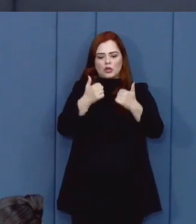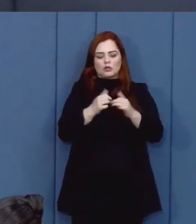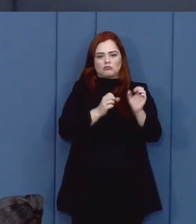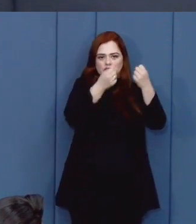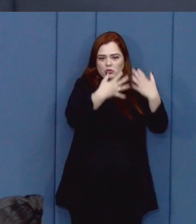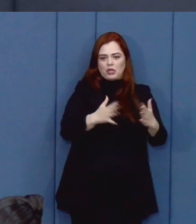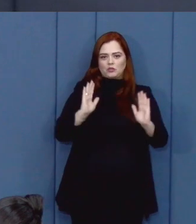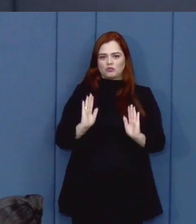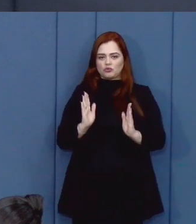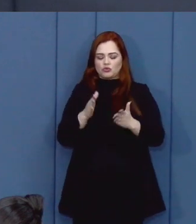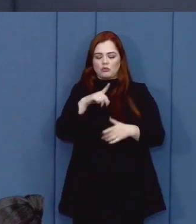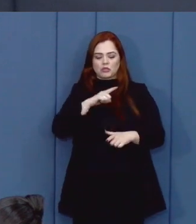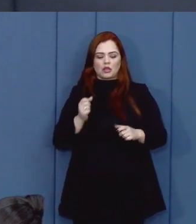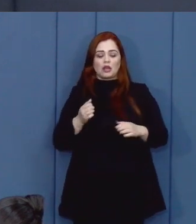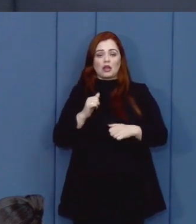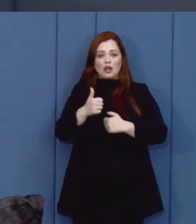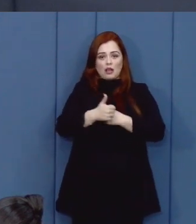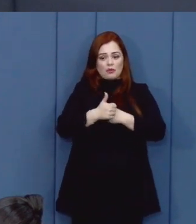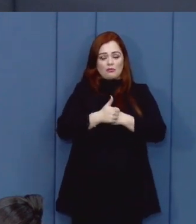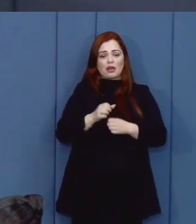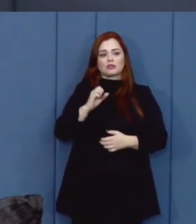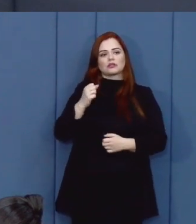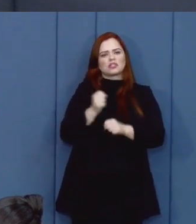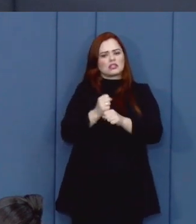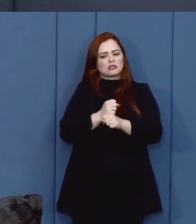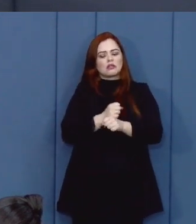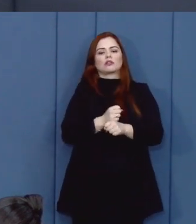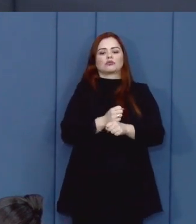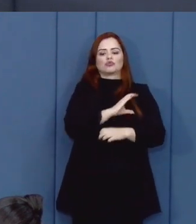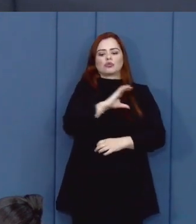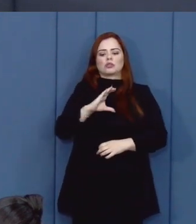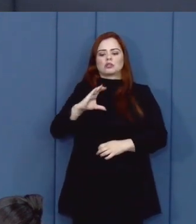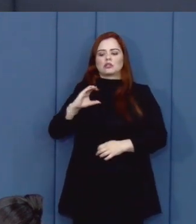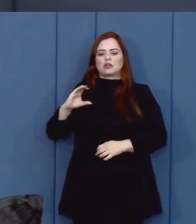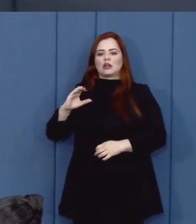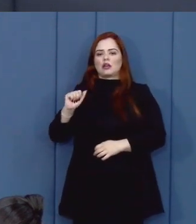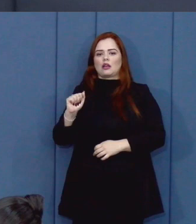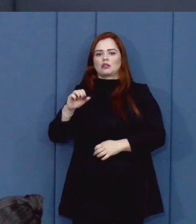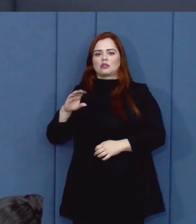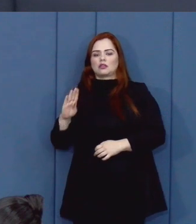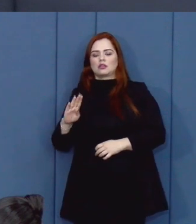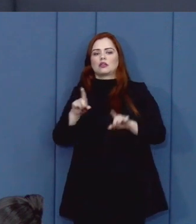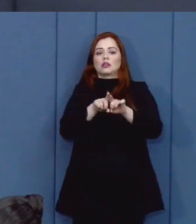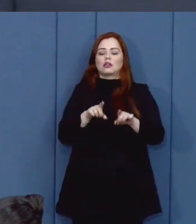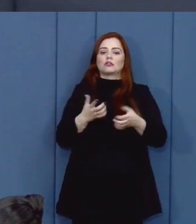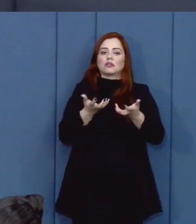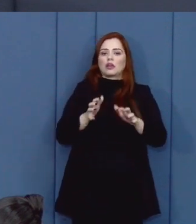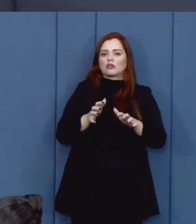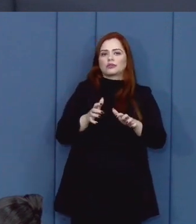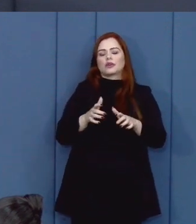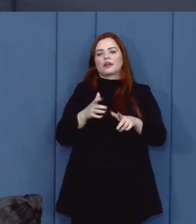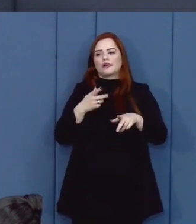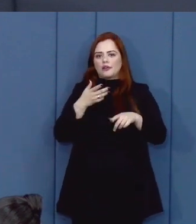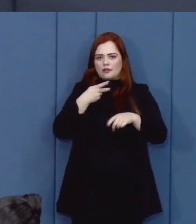isso, sem dúvida, devemos aí ao Inmetro e a essas décadas de coordenação do CCAB. Não queria deixar estender muito, prometo